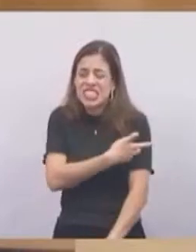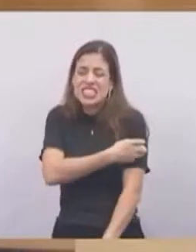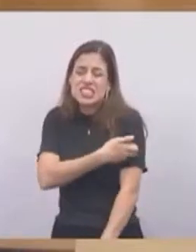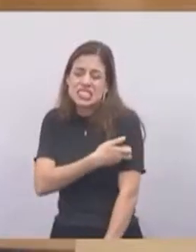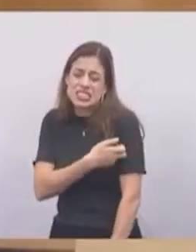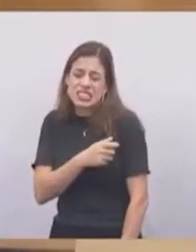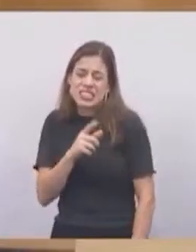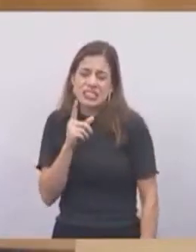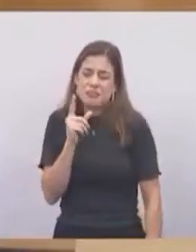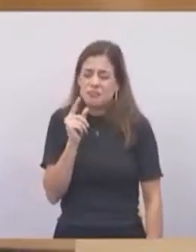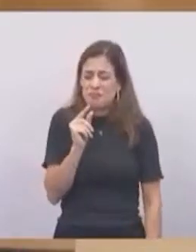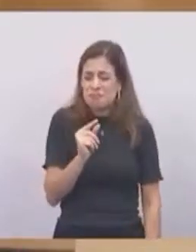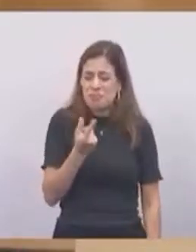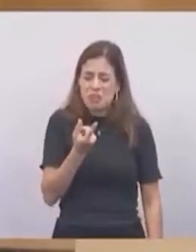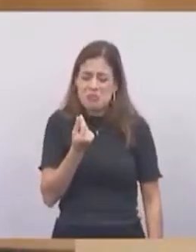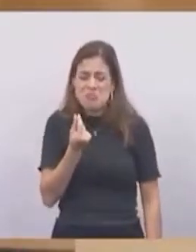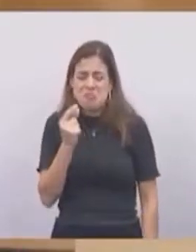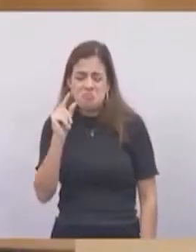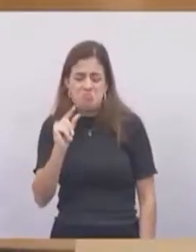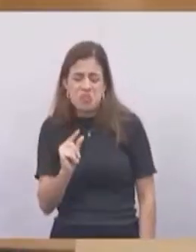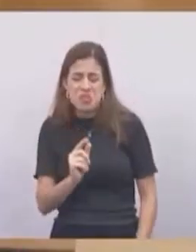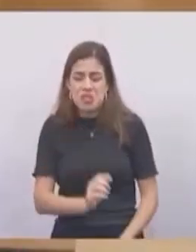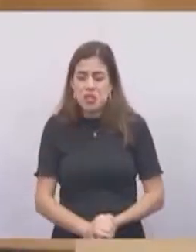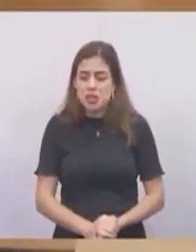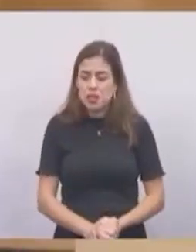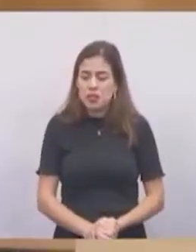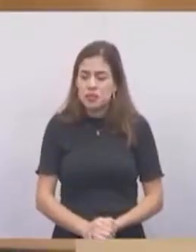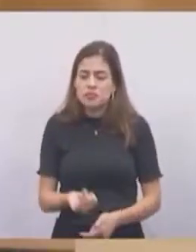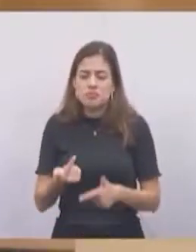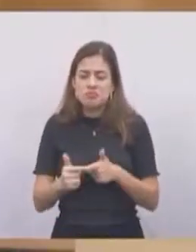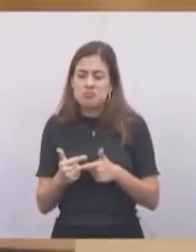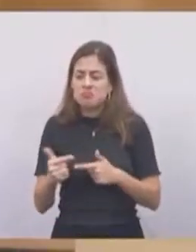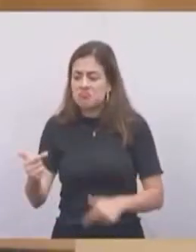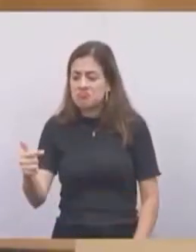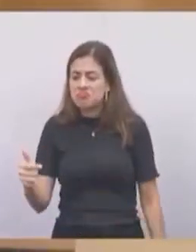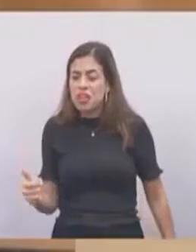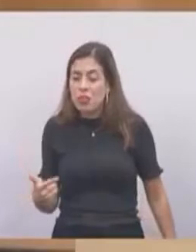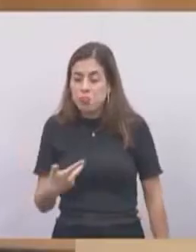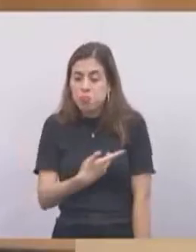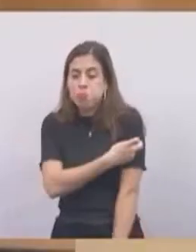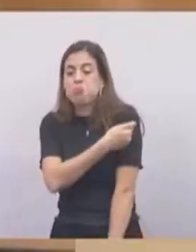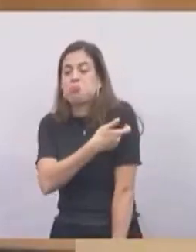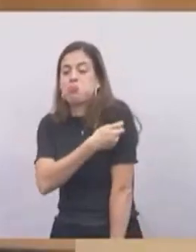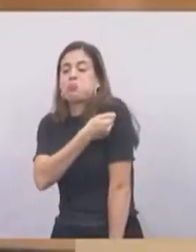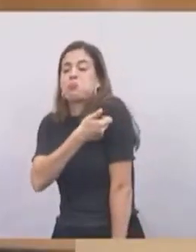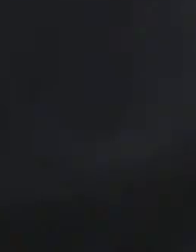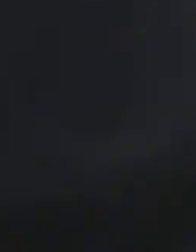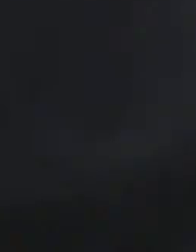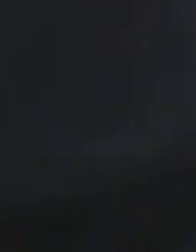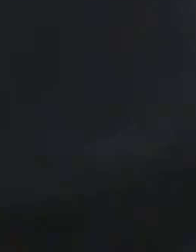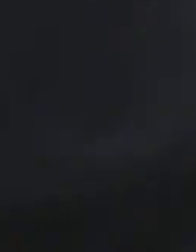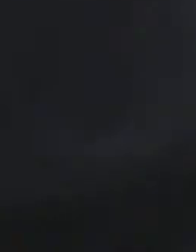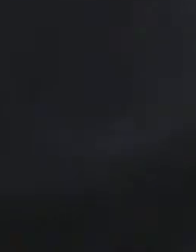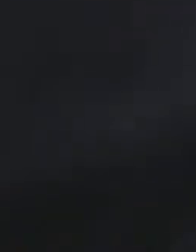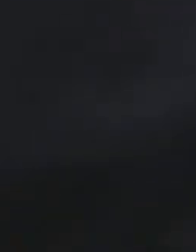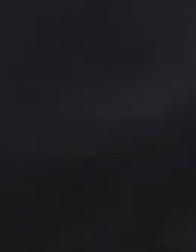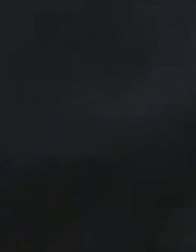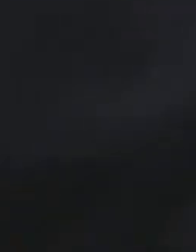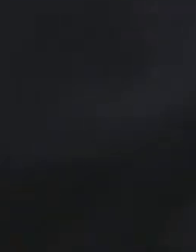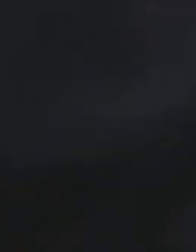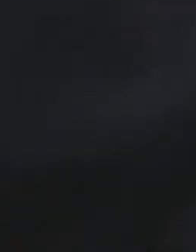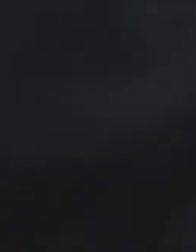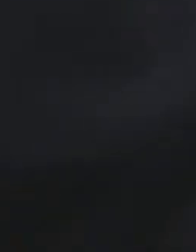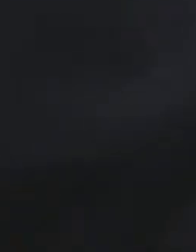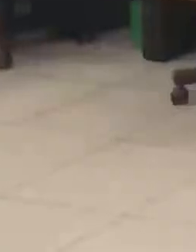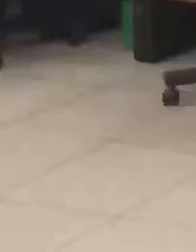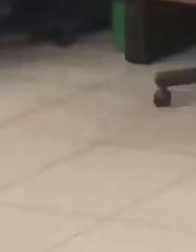barato, problema não, né? E aí fica lá socando hormônio nos seus animais. O projeto foi aprovado